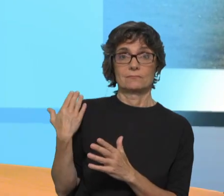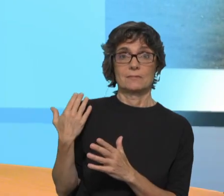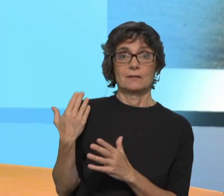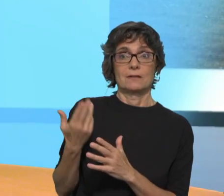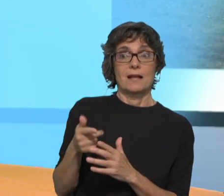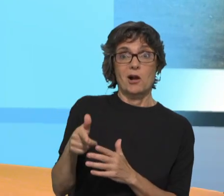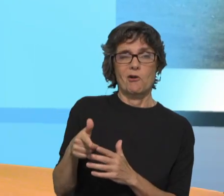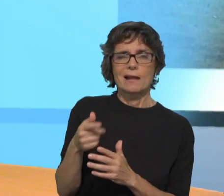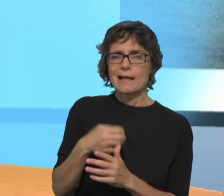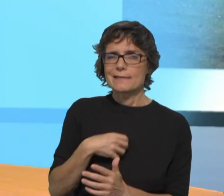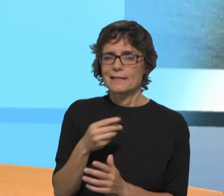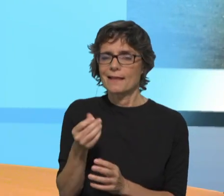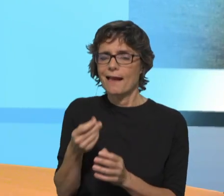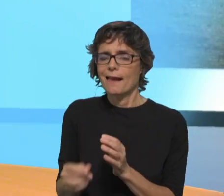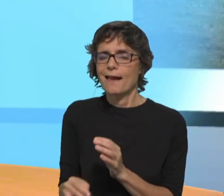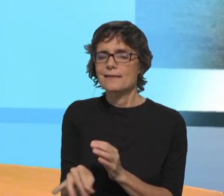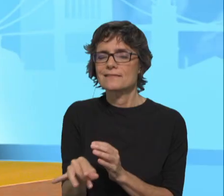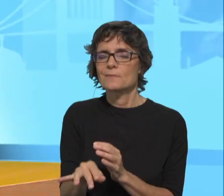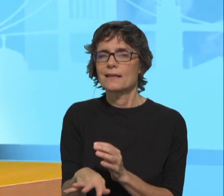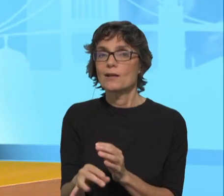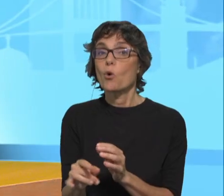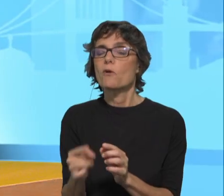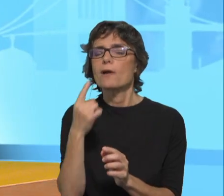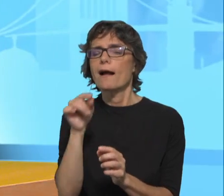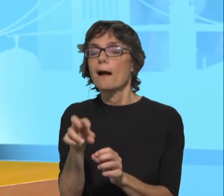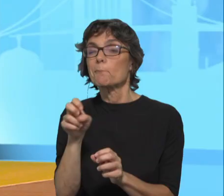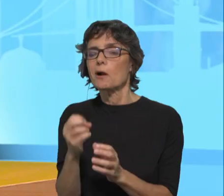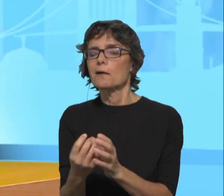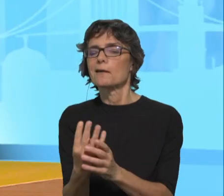ainda está na terra ou já se começa a ver brotar